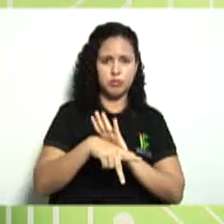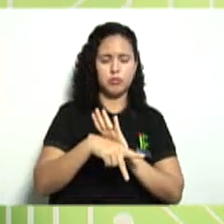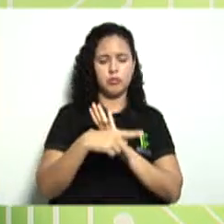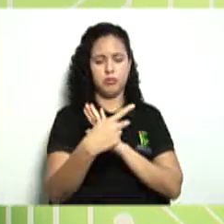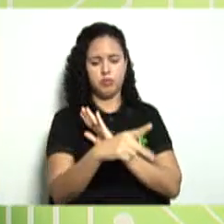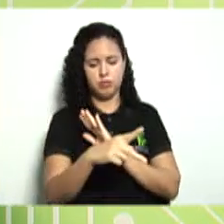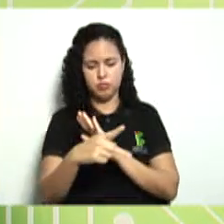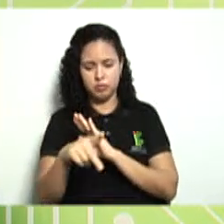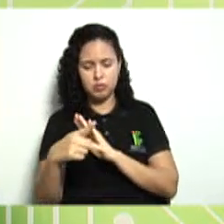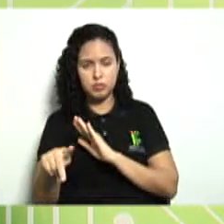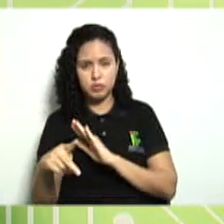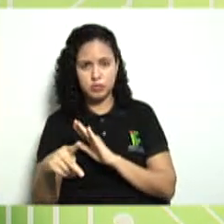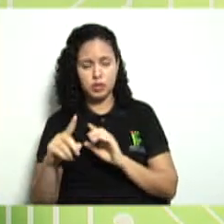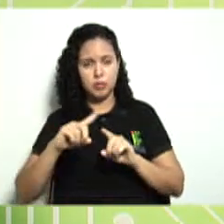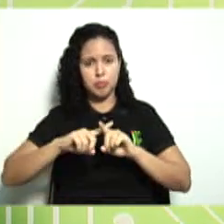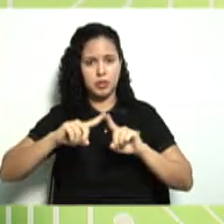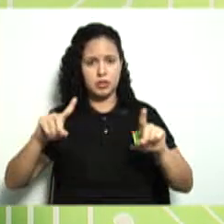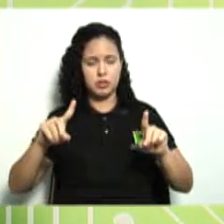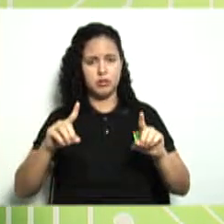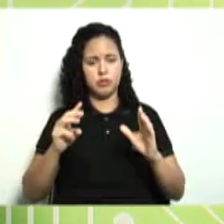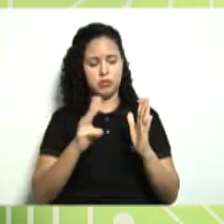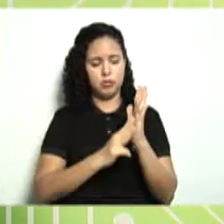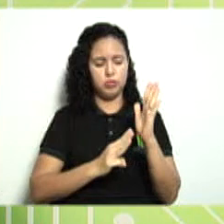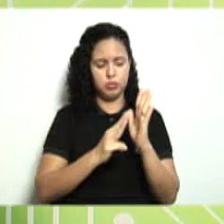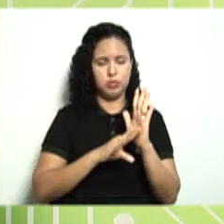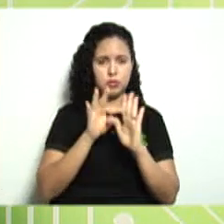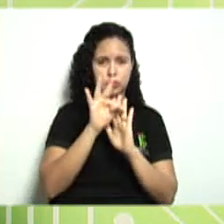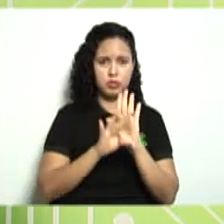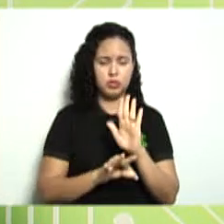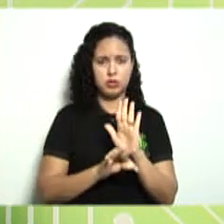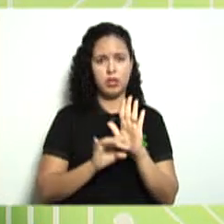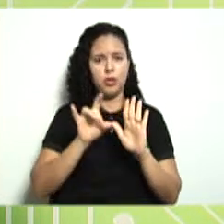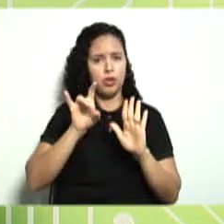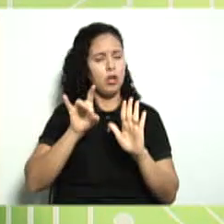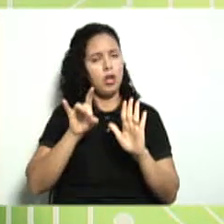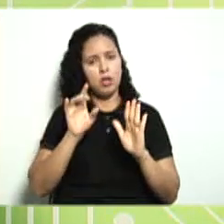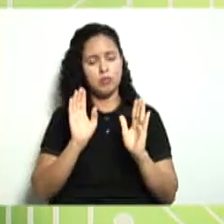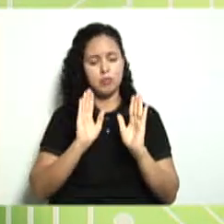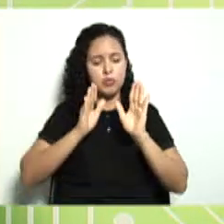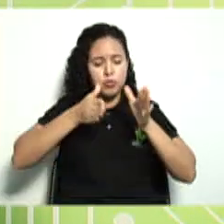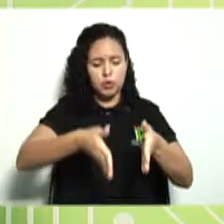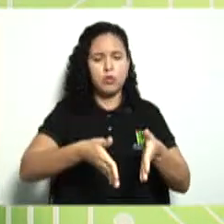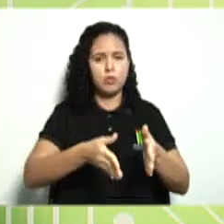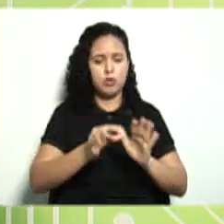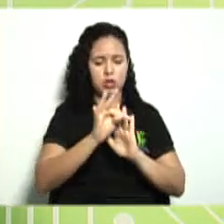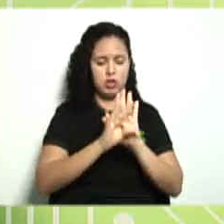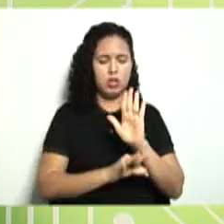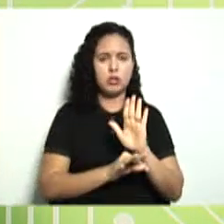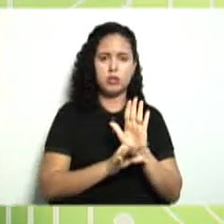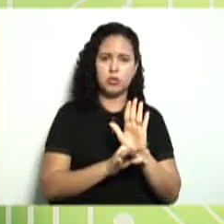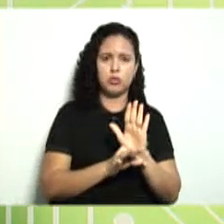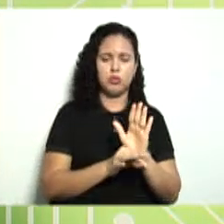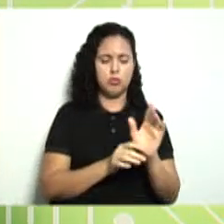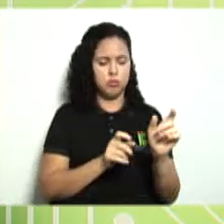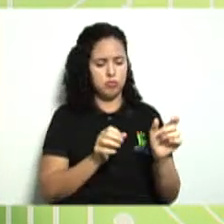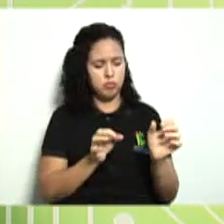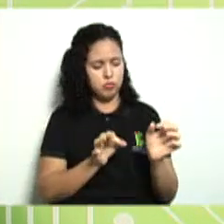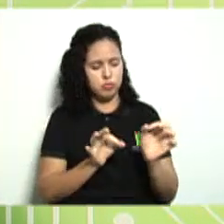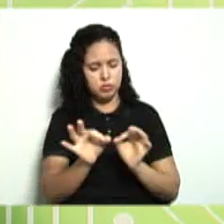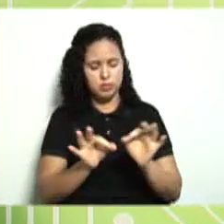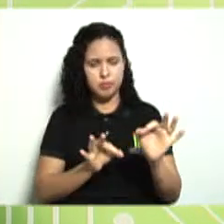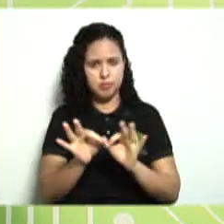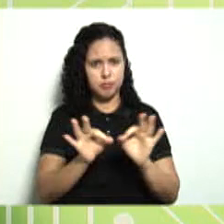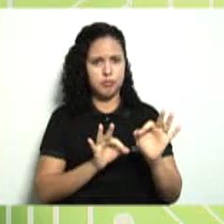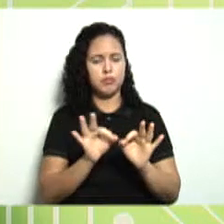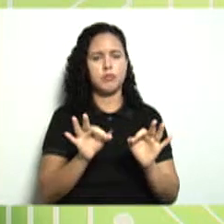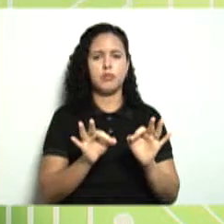utilizada em outro, mas a função do Word é trabalhar com texto, não é isso? você vai fazer formatações, né,